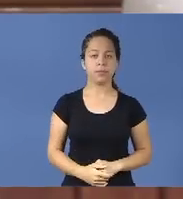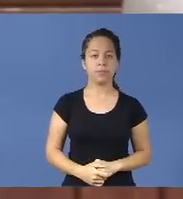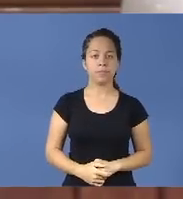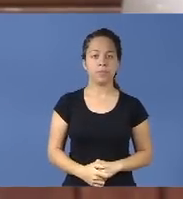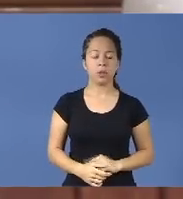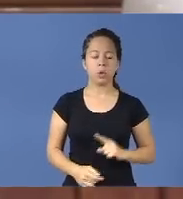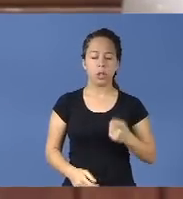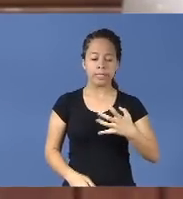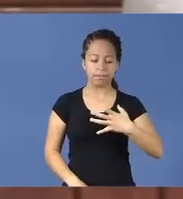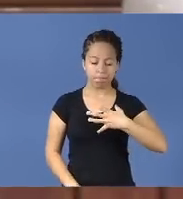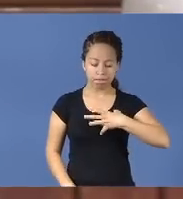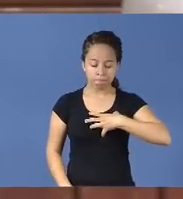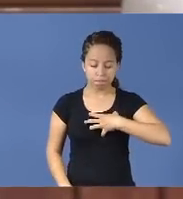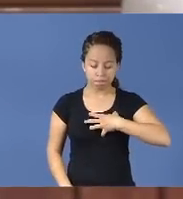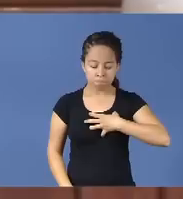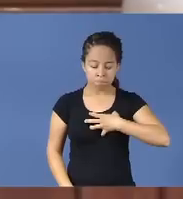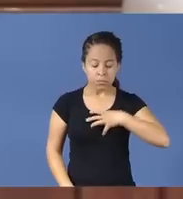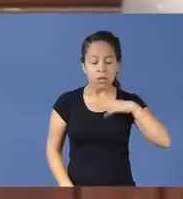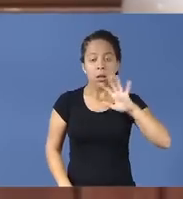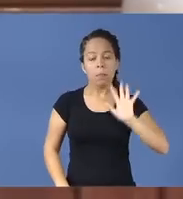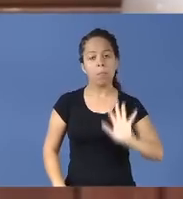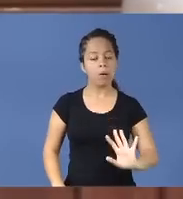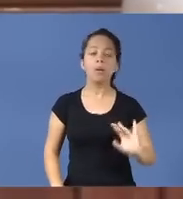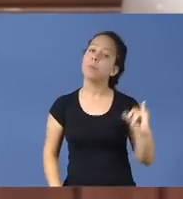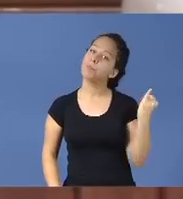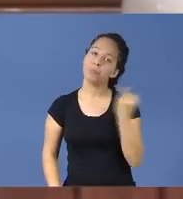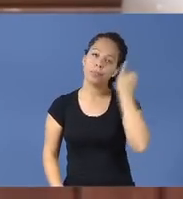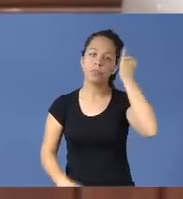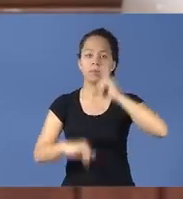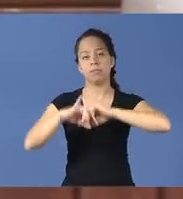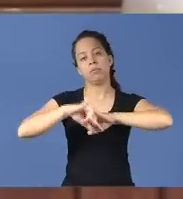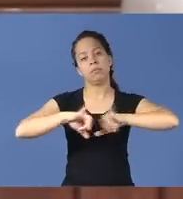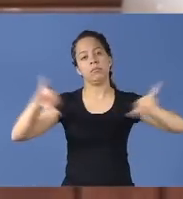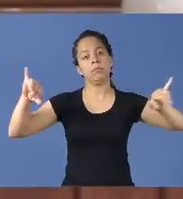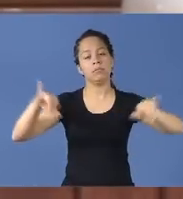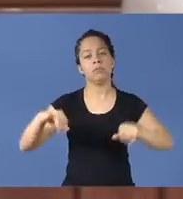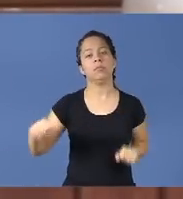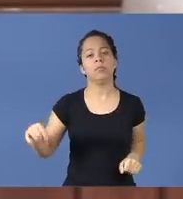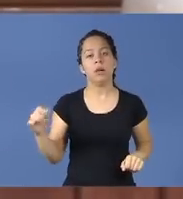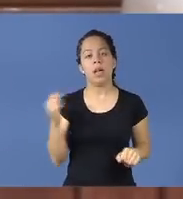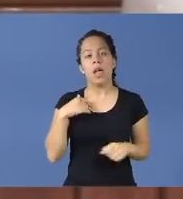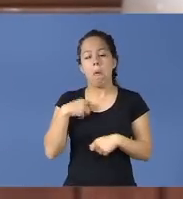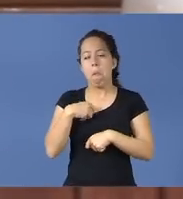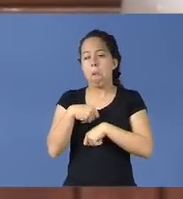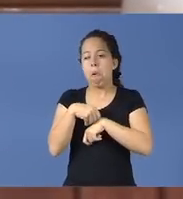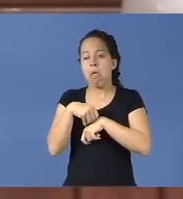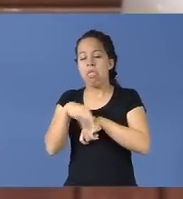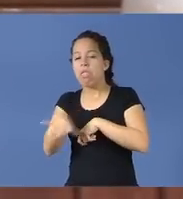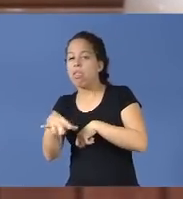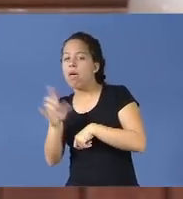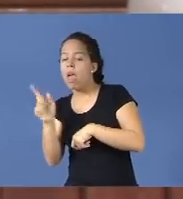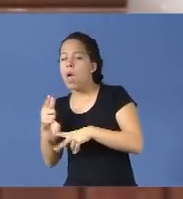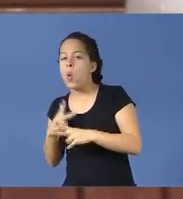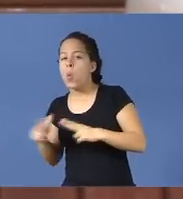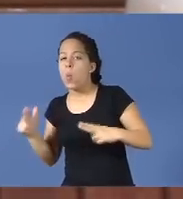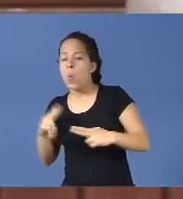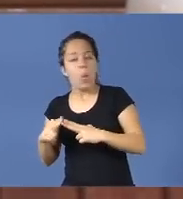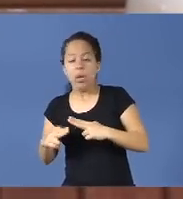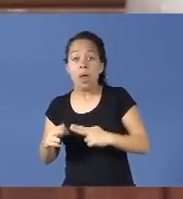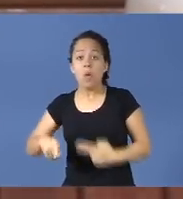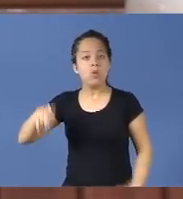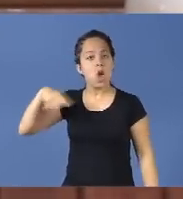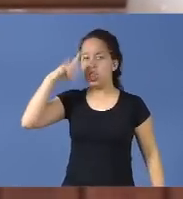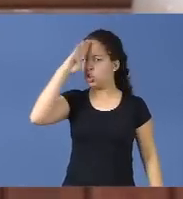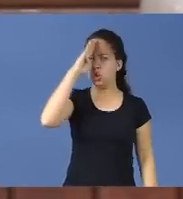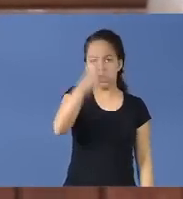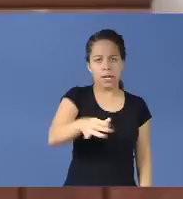pesarosos, mas necessária. Esse é um recado, não é indireto, não, é recado direto. Porque o indireto nós estamos